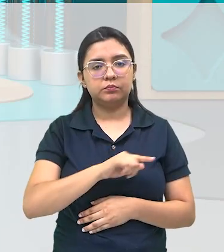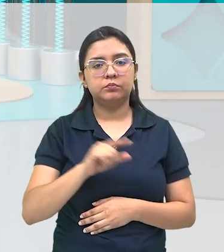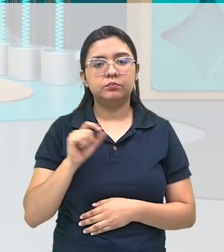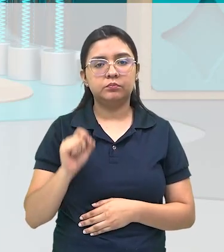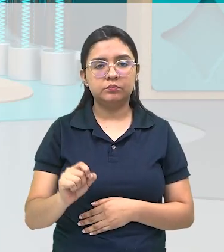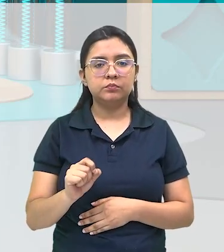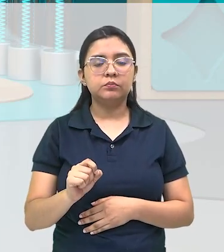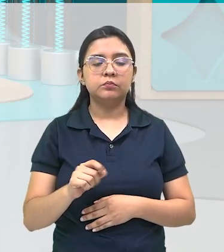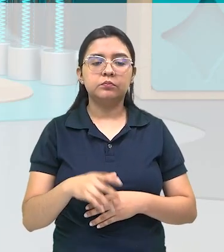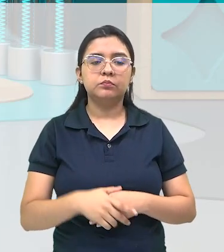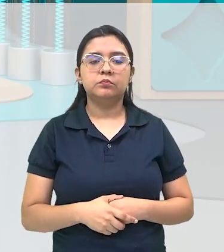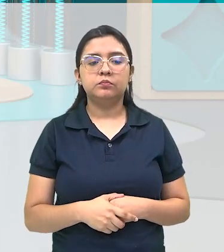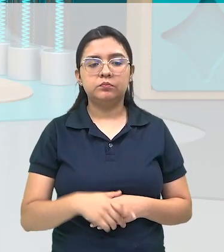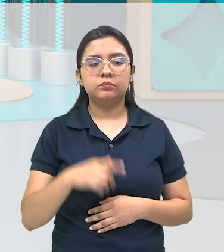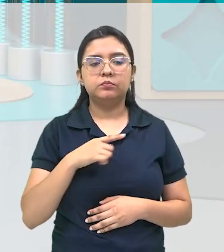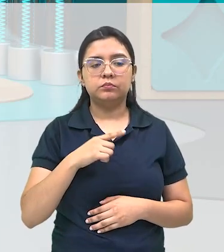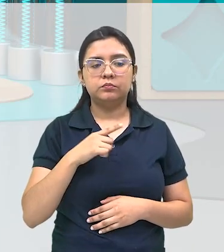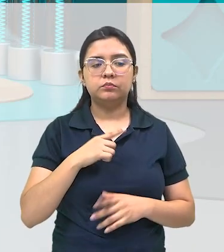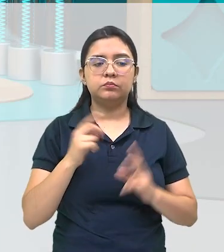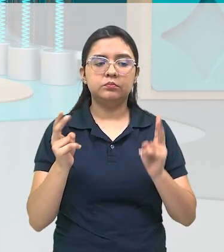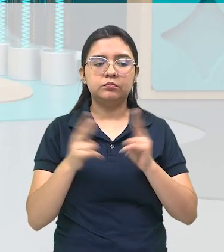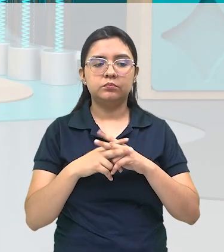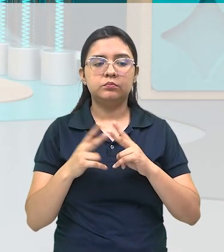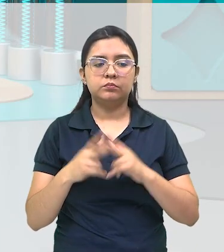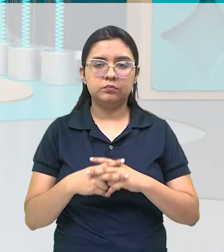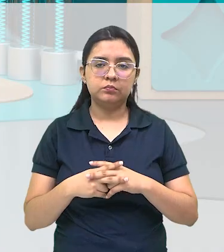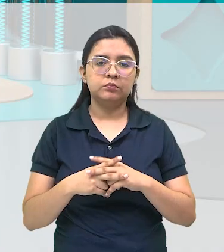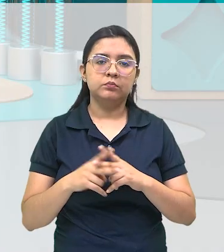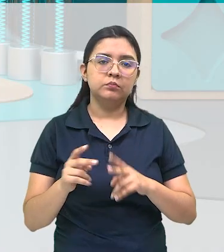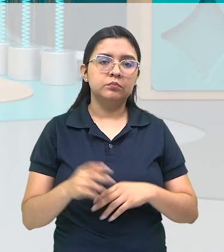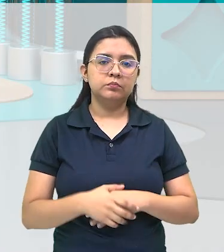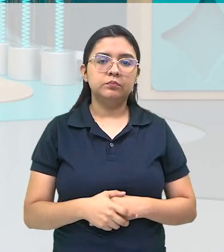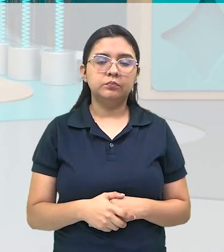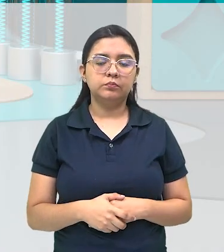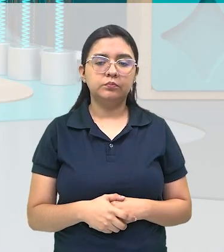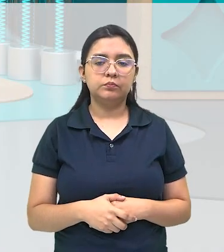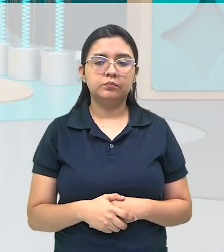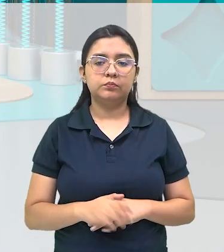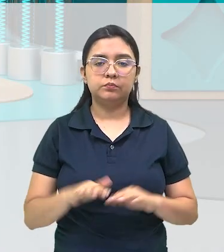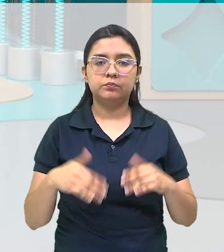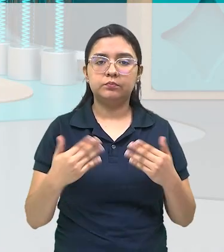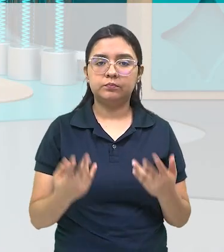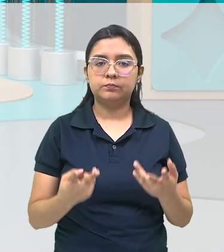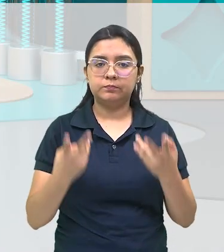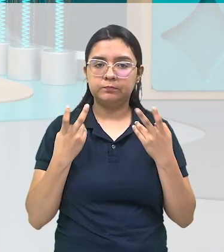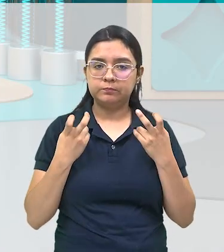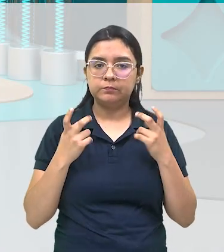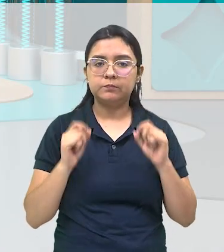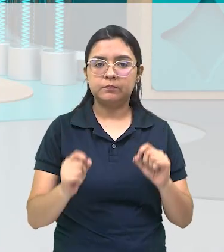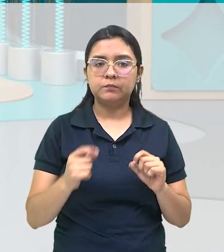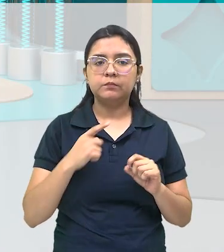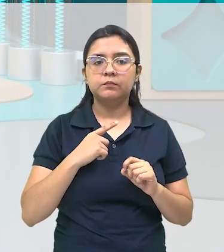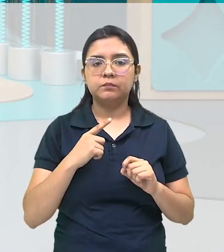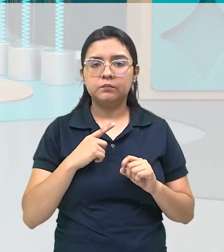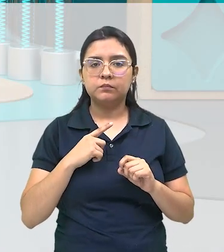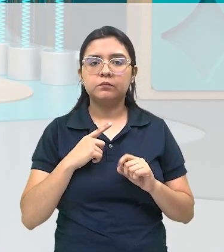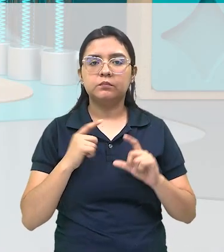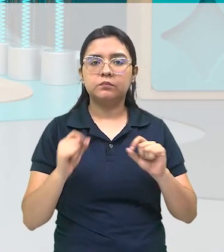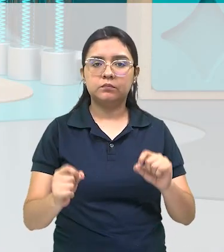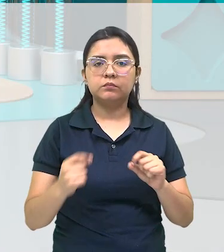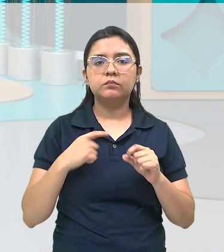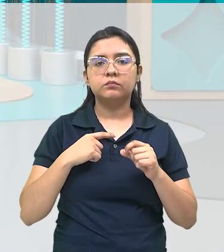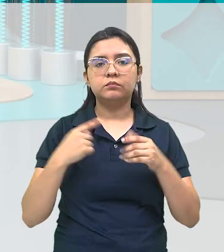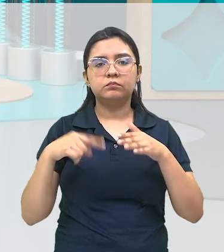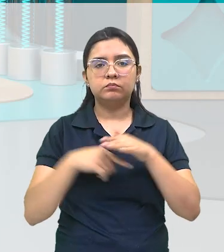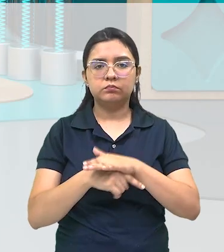conseguir conduzir toda a intenção do seu oponente. Então vejam a profundidade que existe, né,